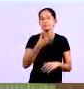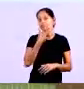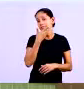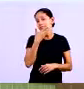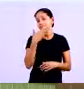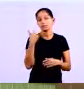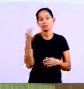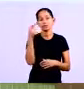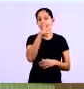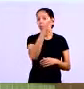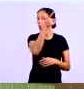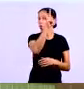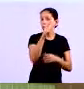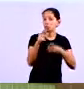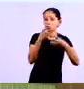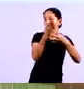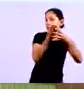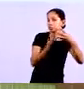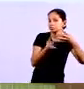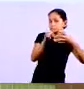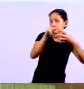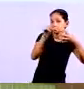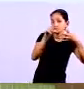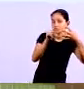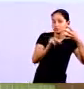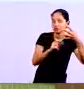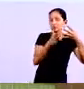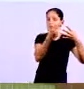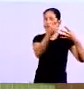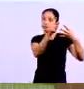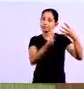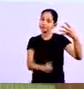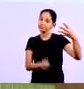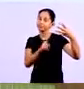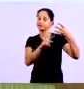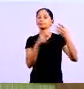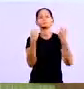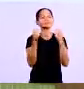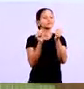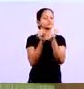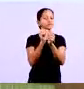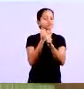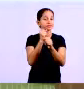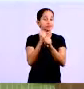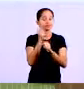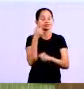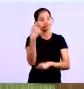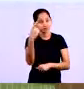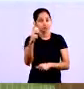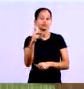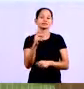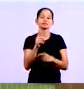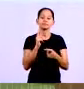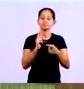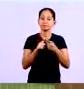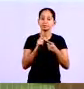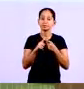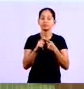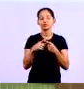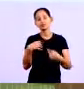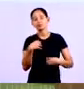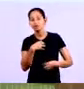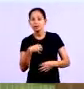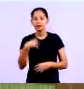lucro presumido, é melhor ir para o lucro real. Esse acompanhamento tem que ser feito, porque é jogar, já que a tributação